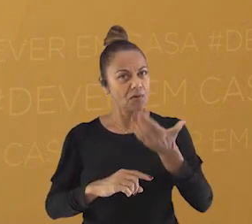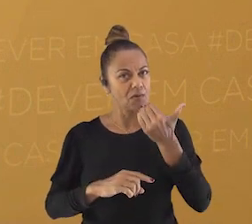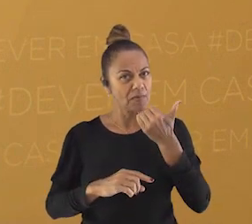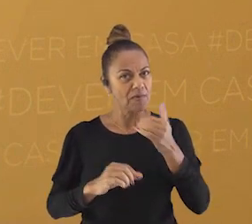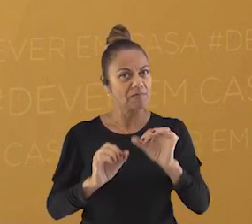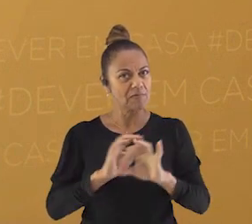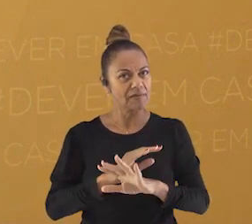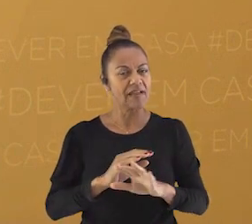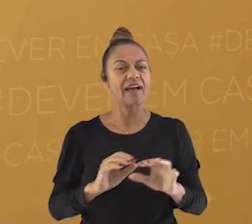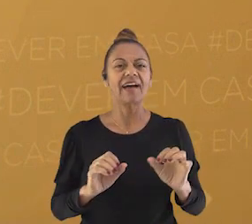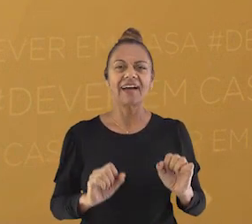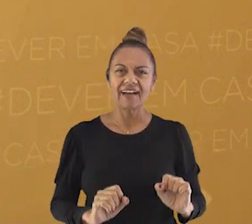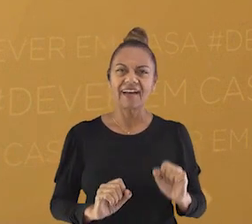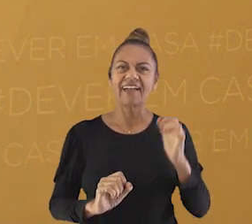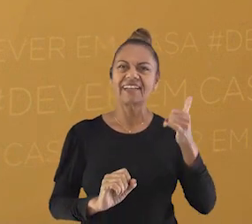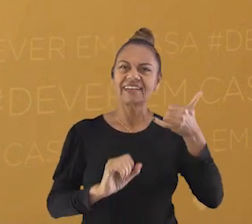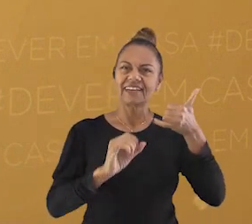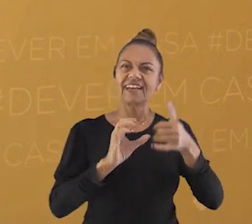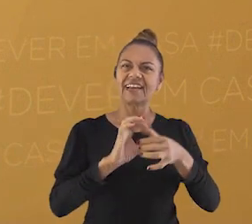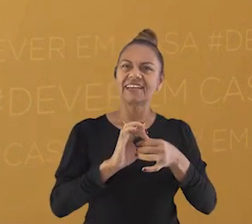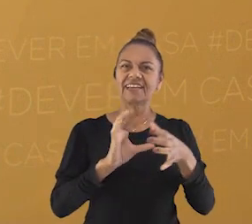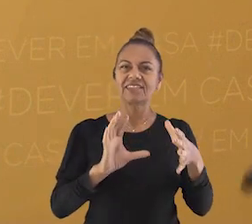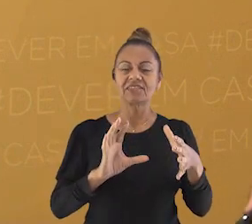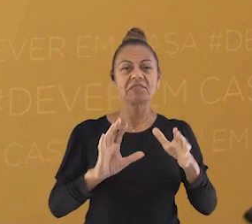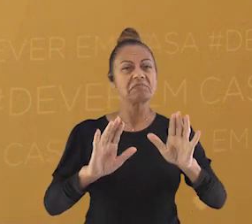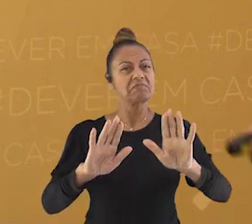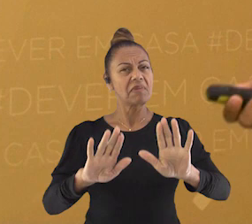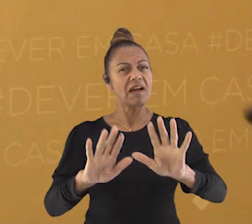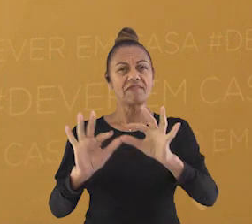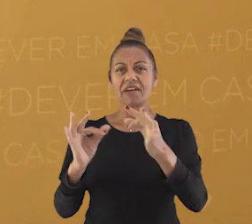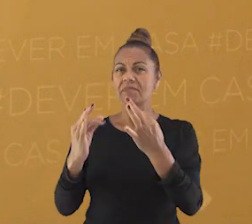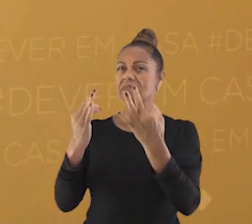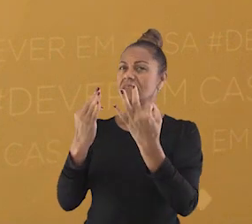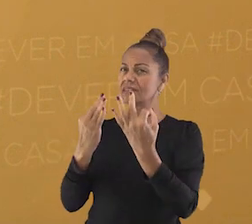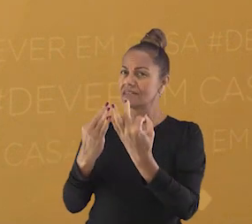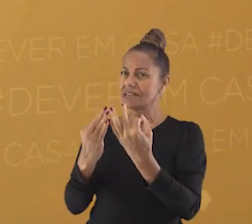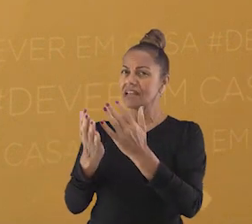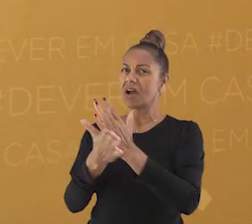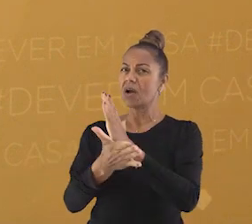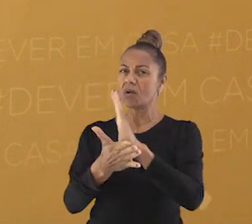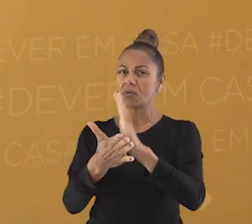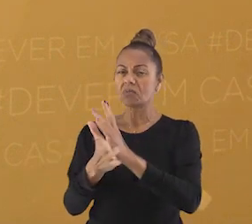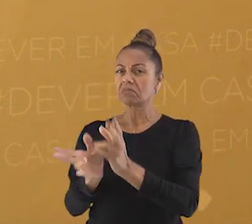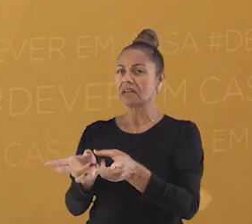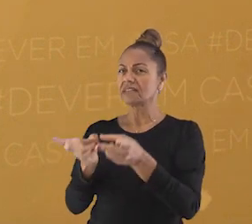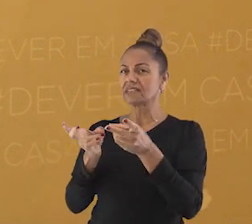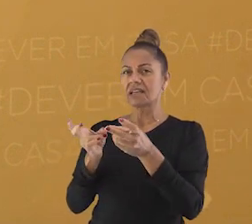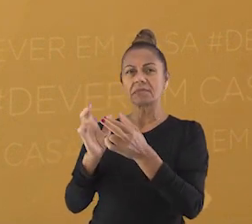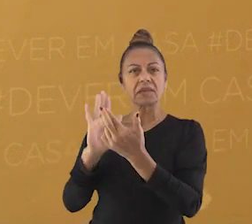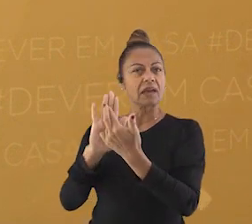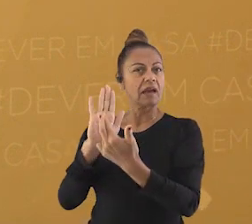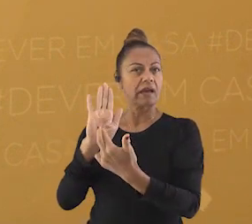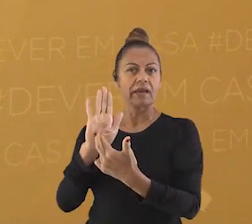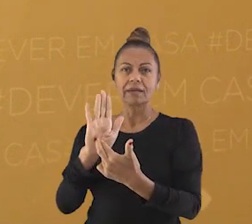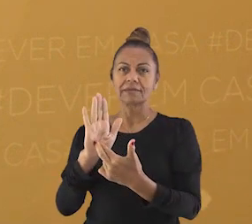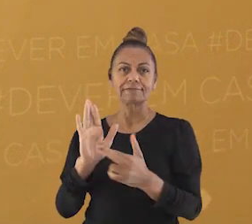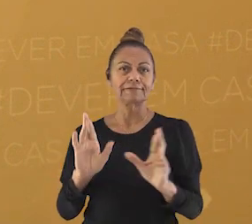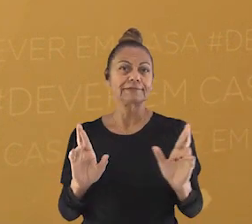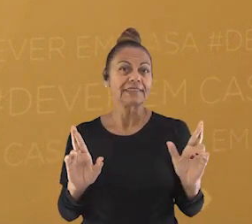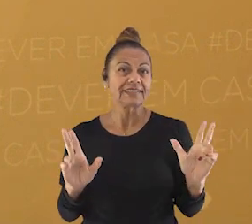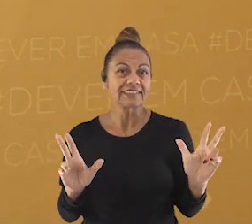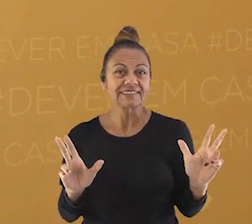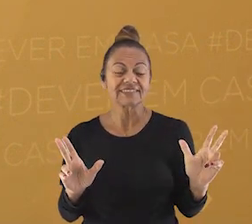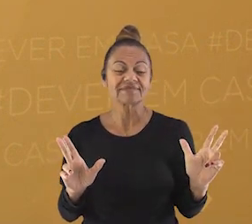casas dessas duas crianças são para percebermos que nem todas as casas têm as mesmas regras. Pode ser que na sua casa